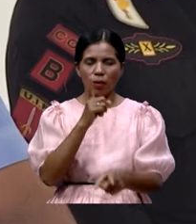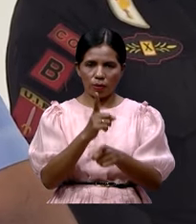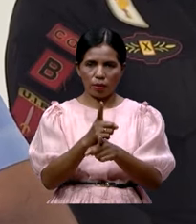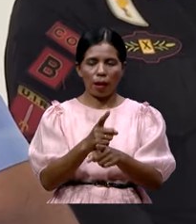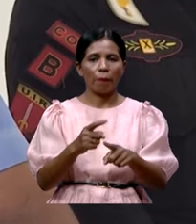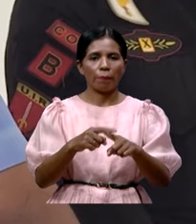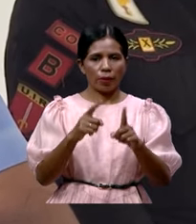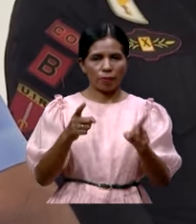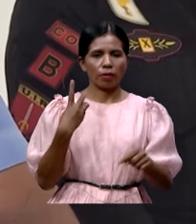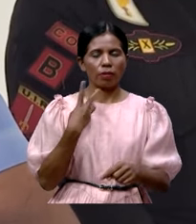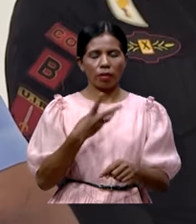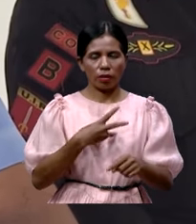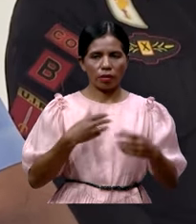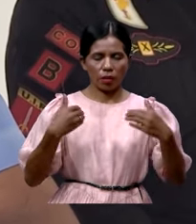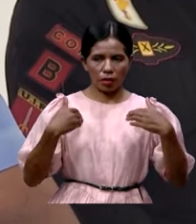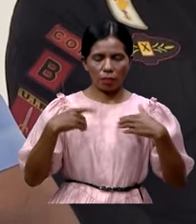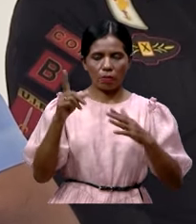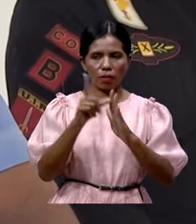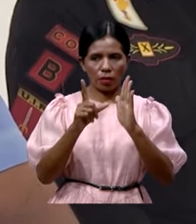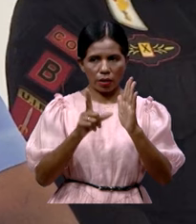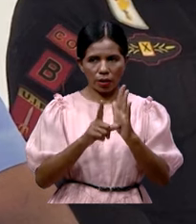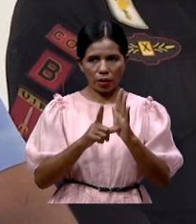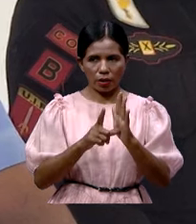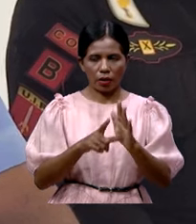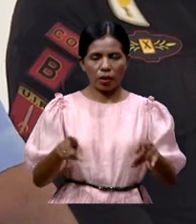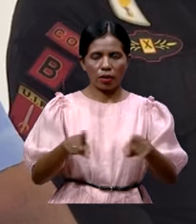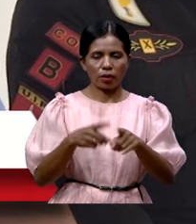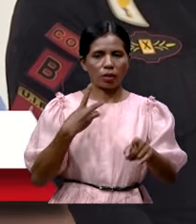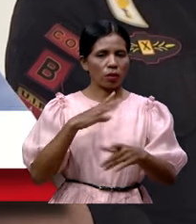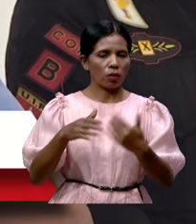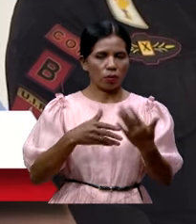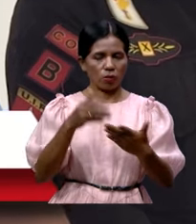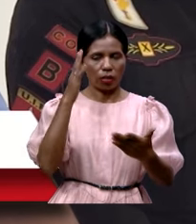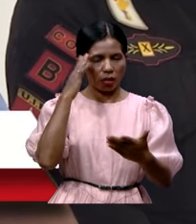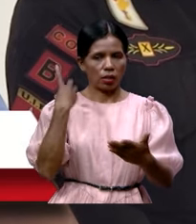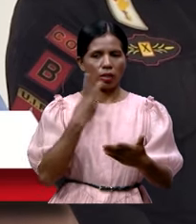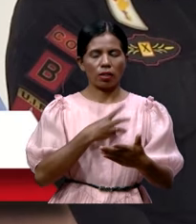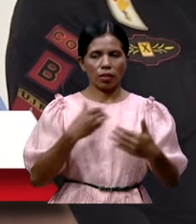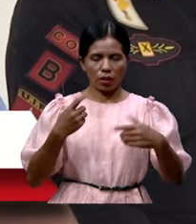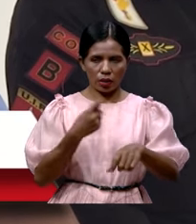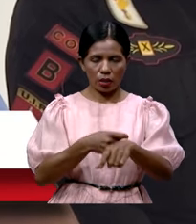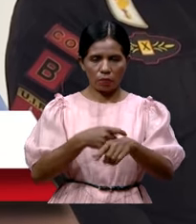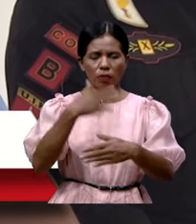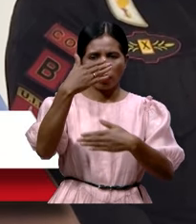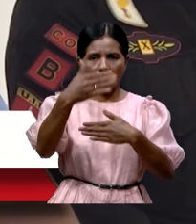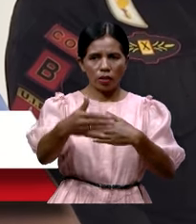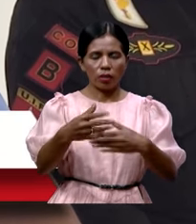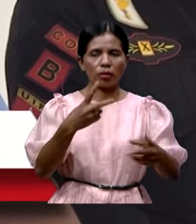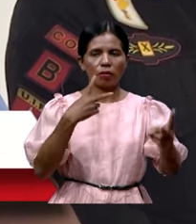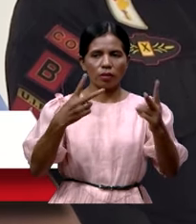Maybe ita mos liga waktir bal asadra ita hatut hatenen ite ya tempo my way sei